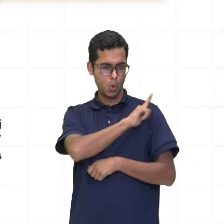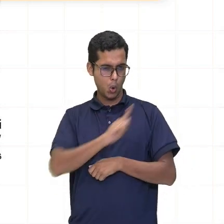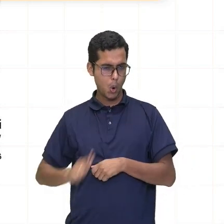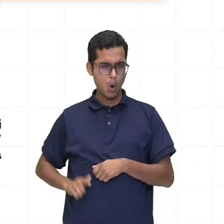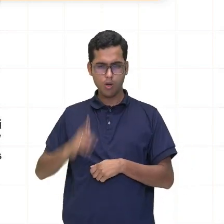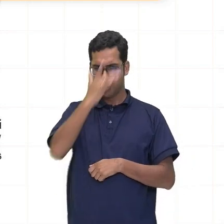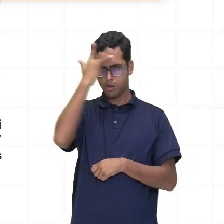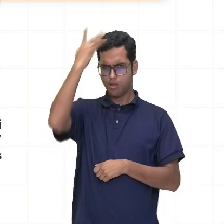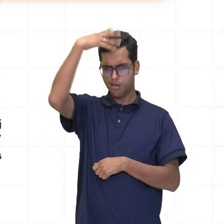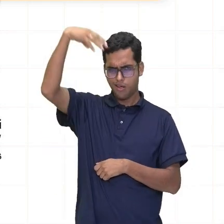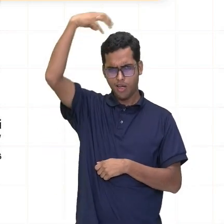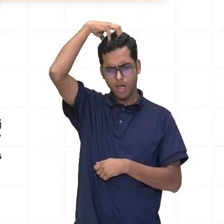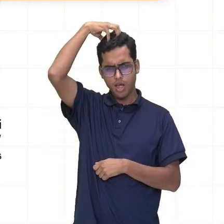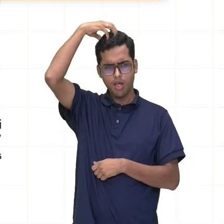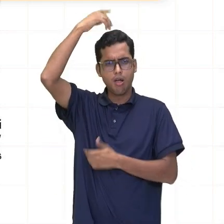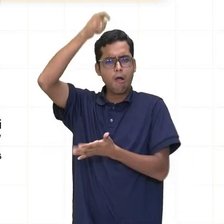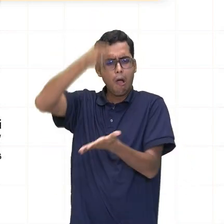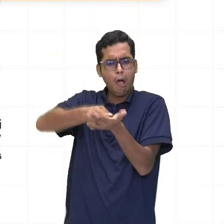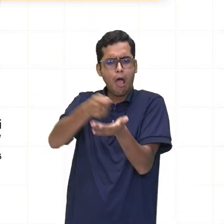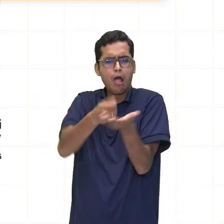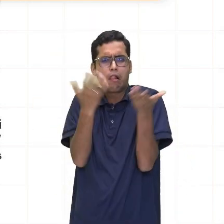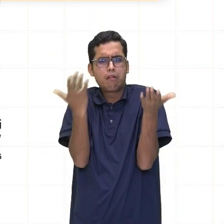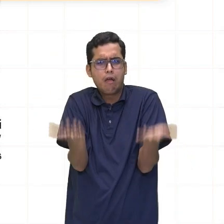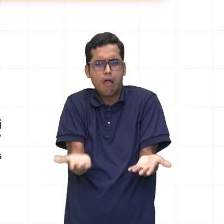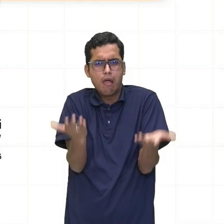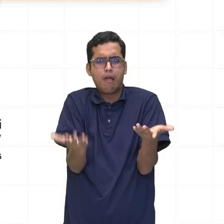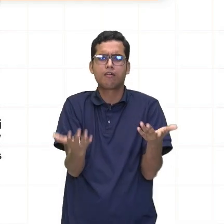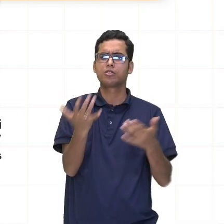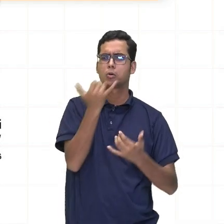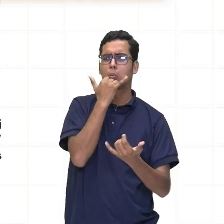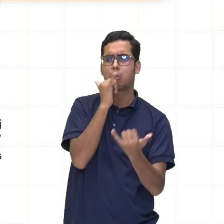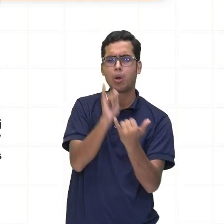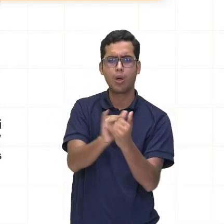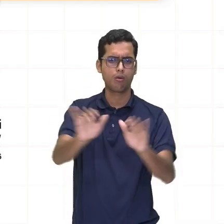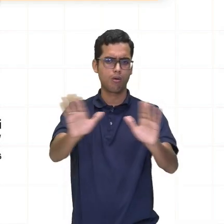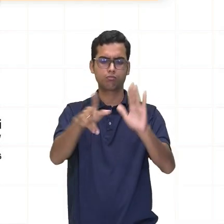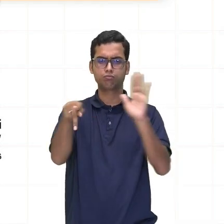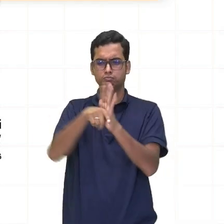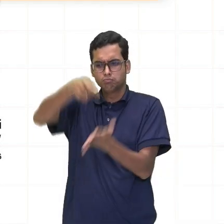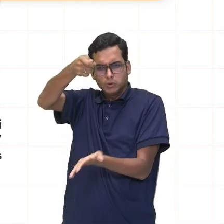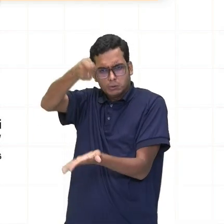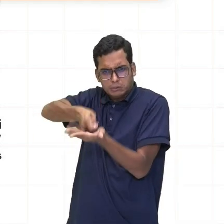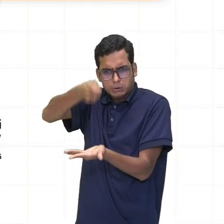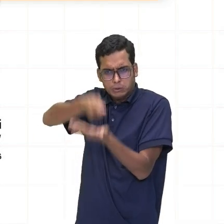suas cobranças. Ele deve sempre se manter rígido com